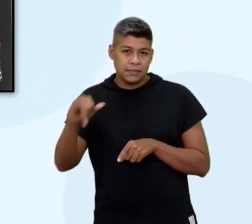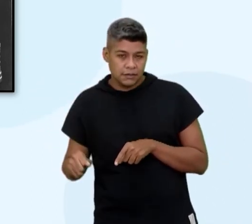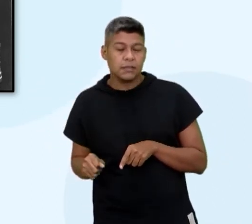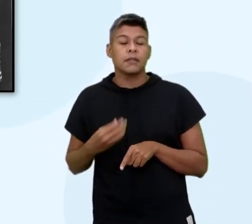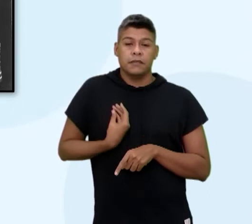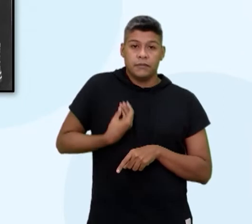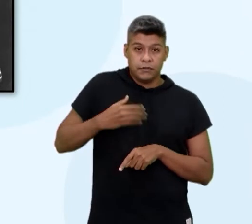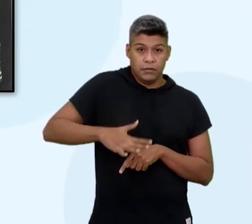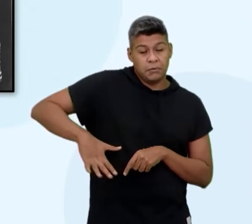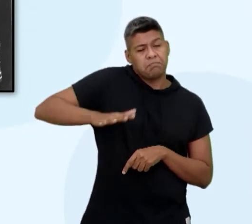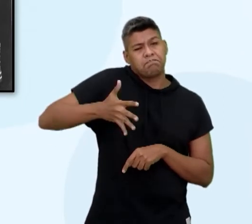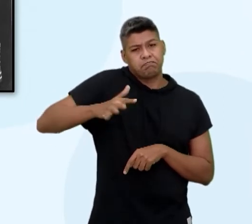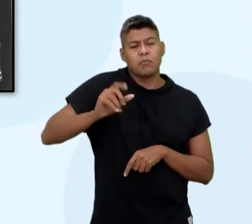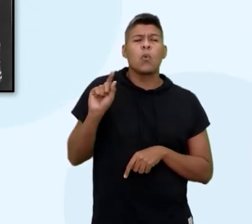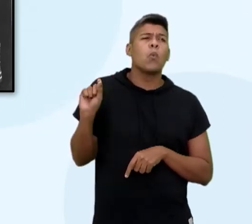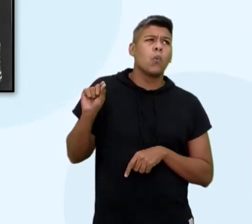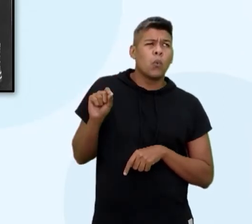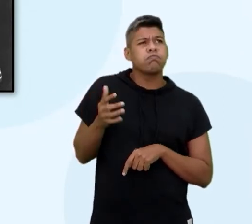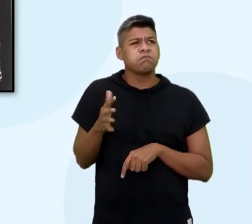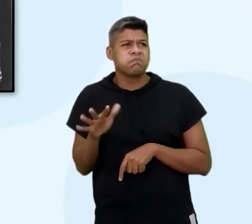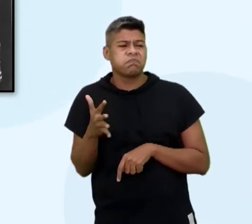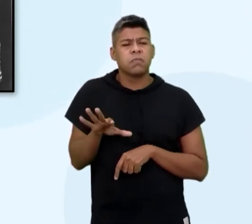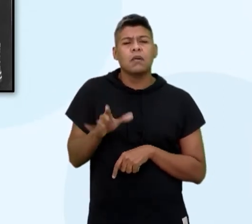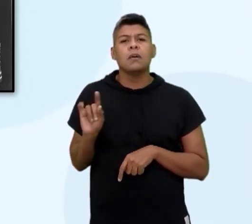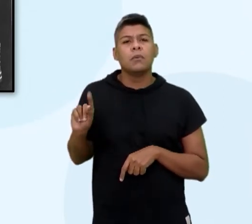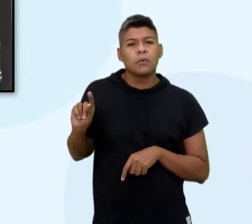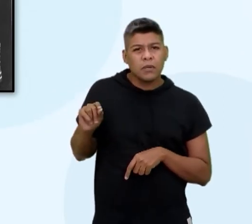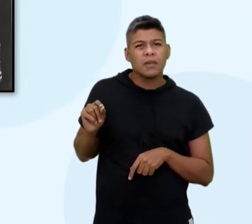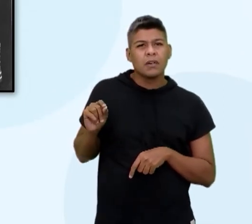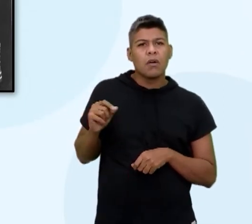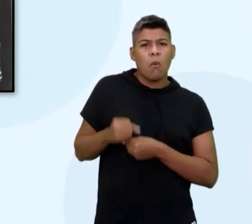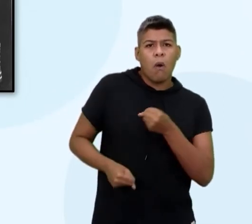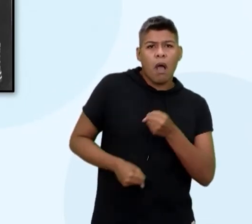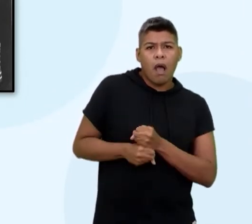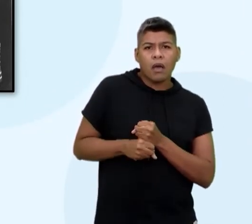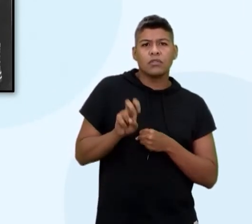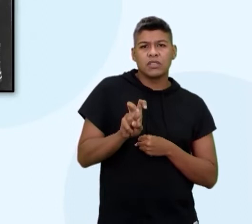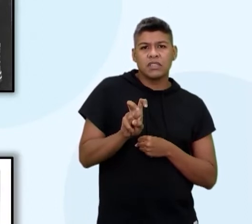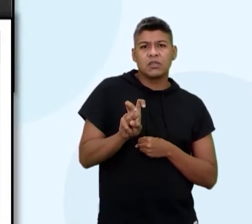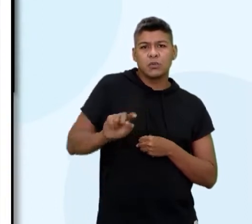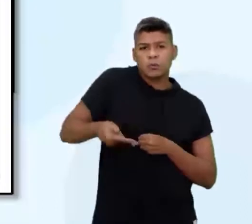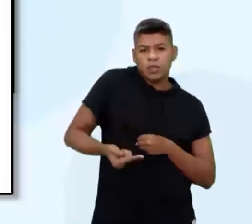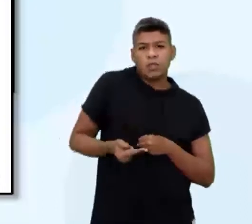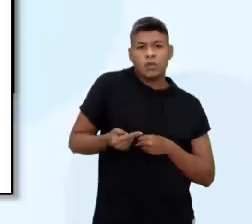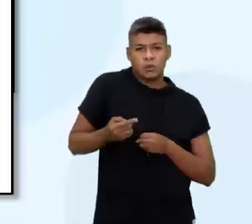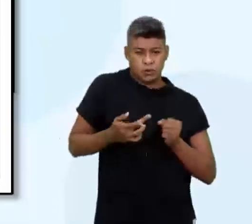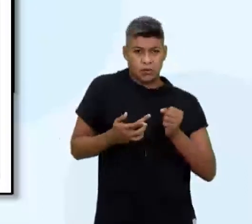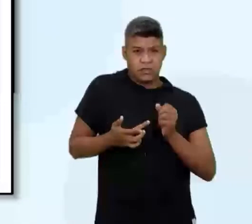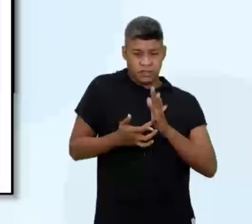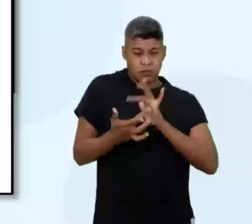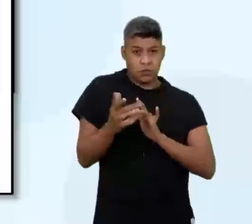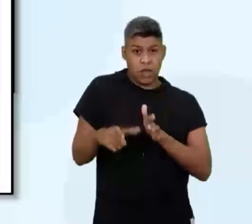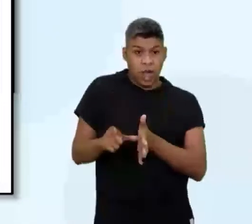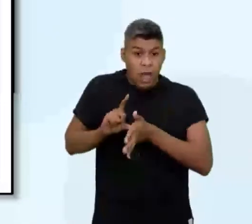regiões mais ou menos aí, né, desde o ano 5000 antes de Cristo. Legal, né?